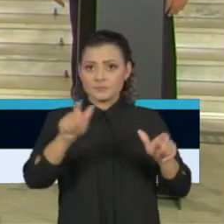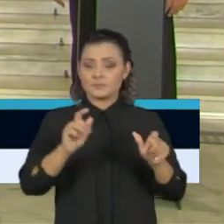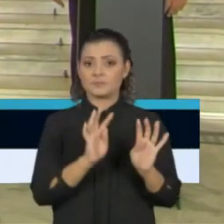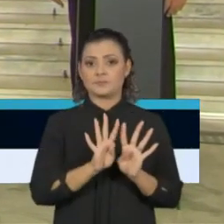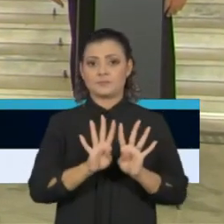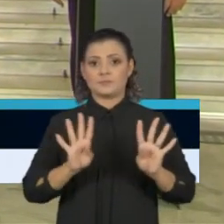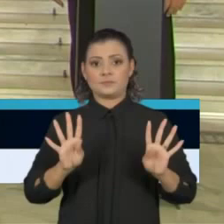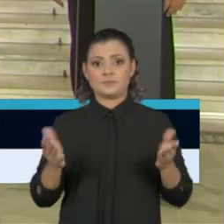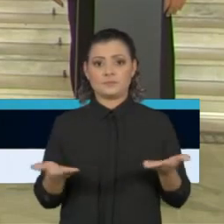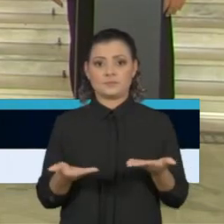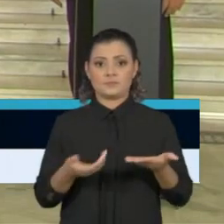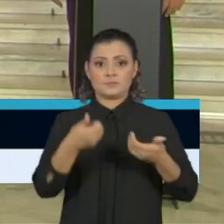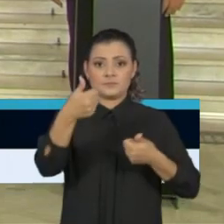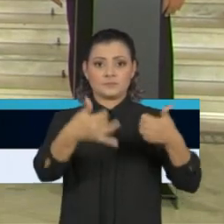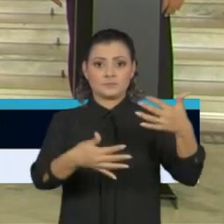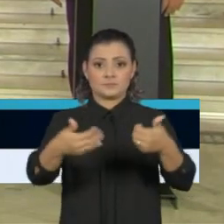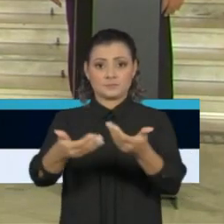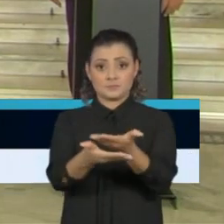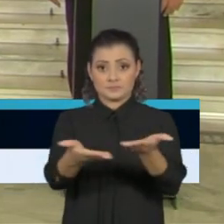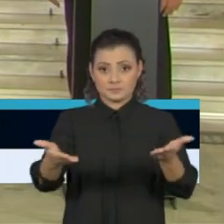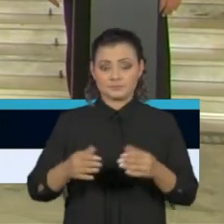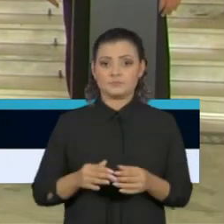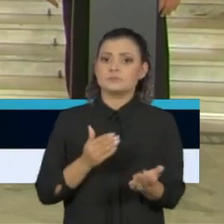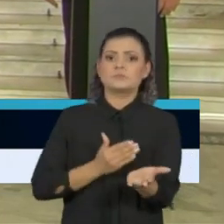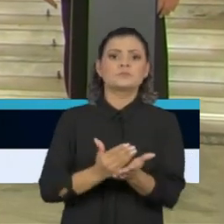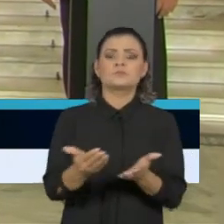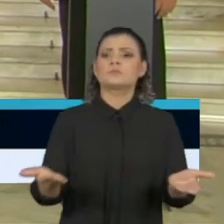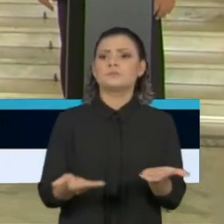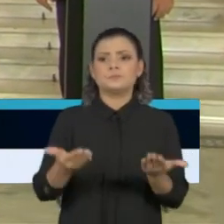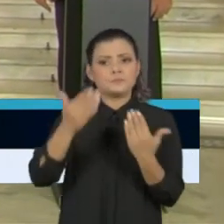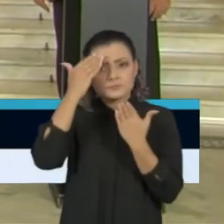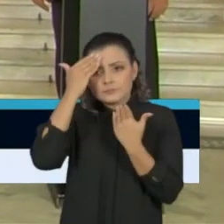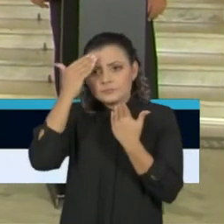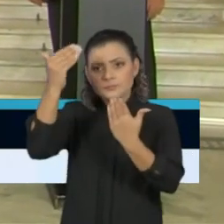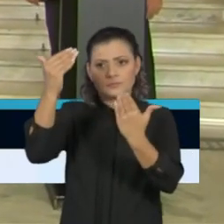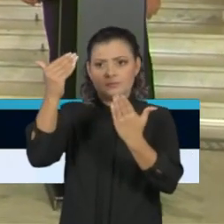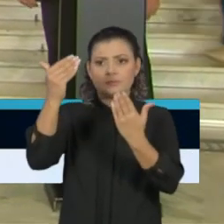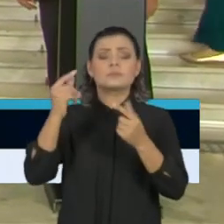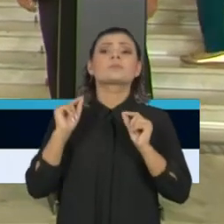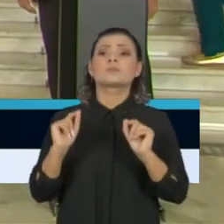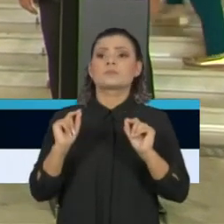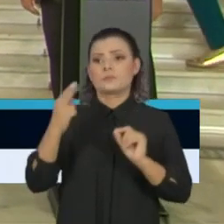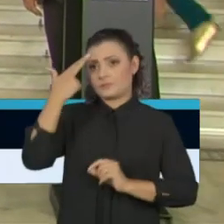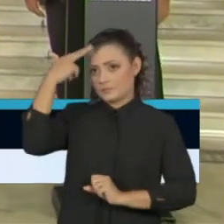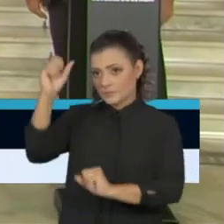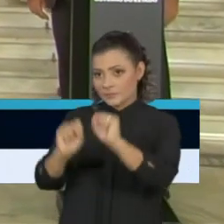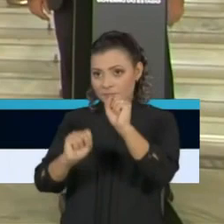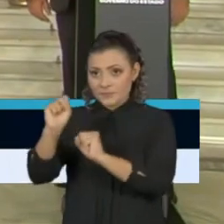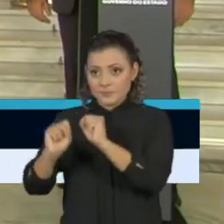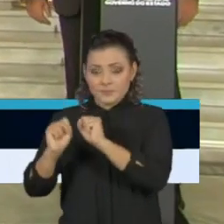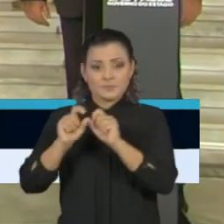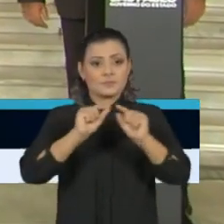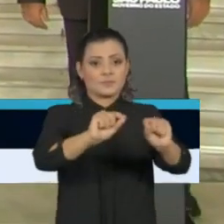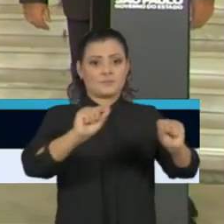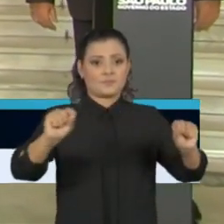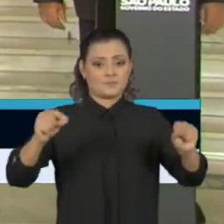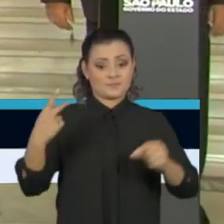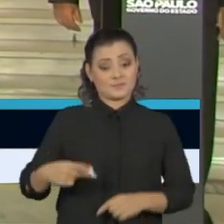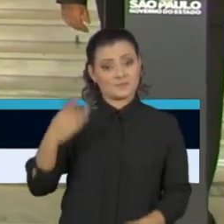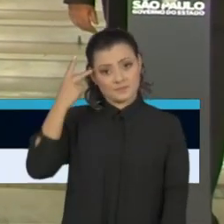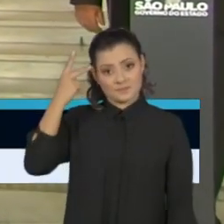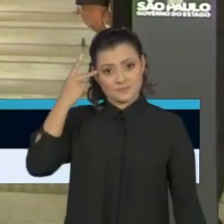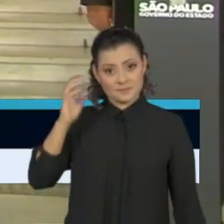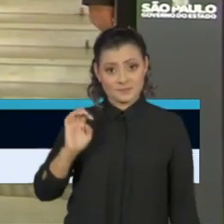sequência. Queria começar com uma mensagem de agradecimento a empresários e empresárias aqui do Estado de São